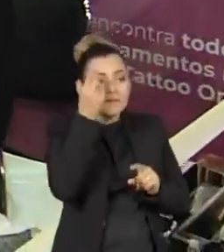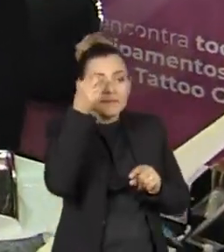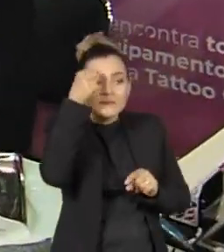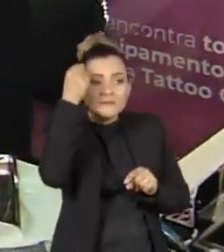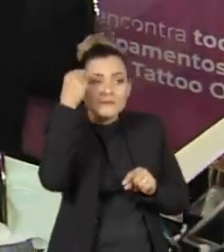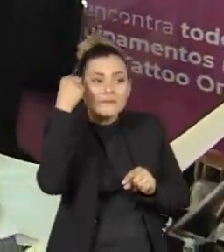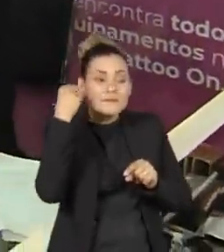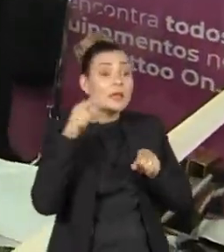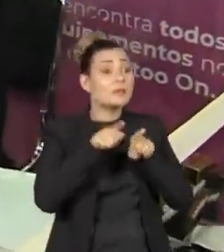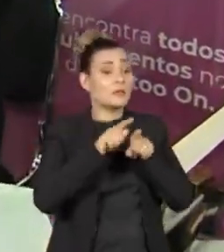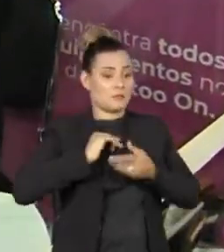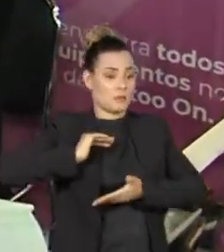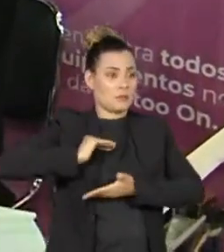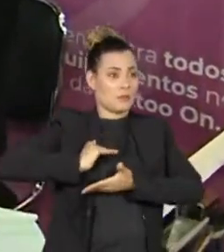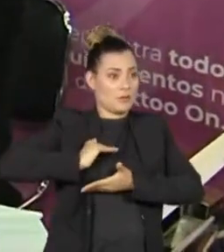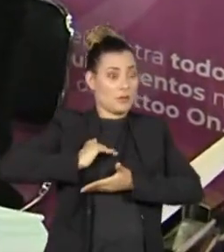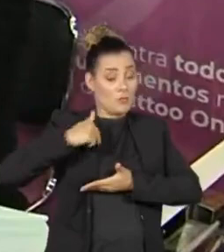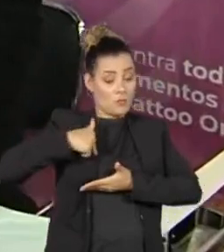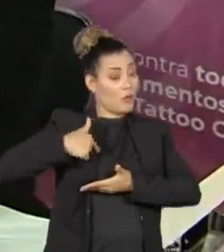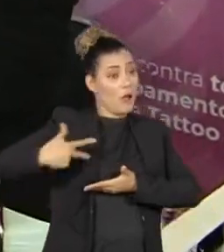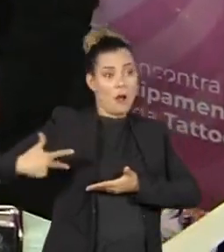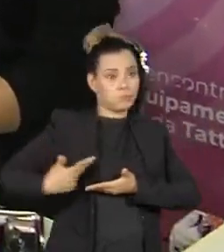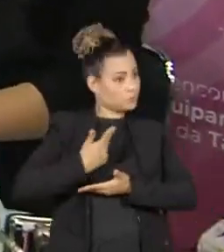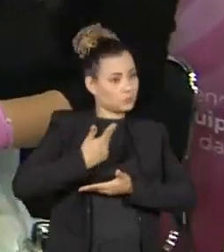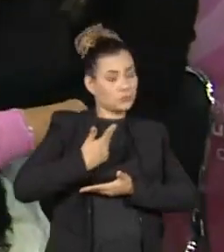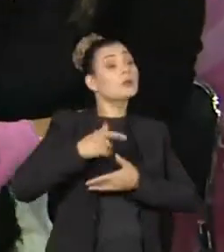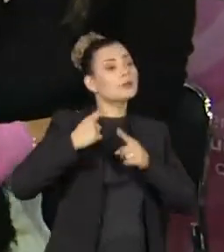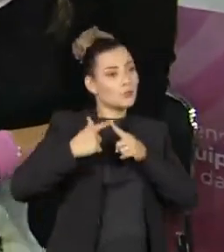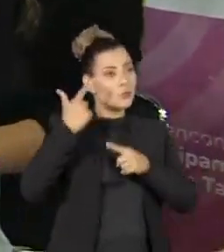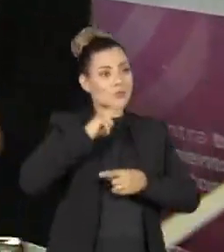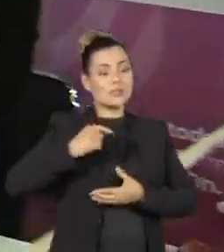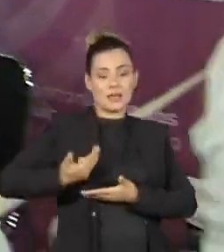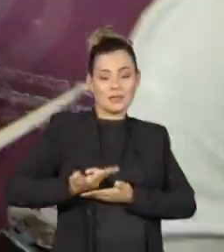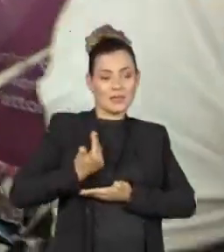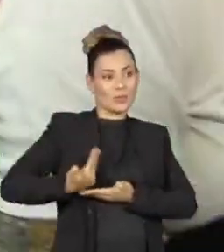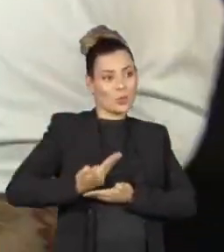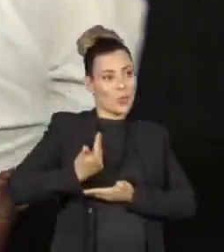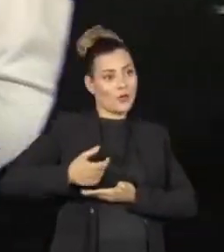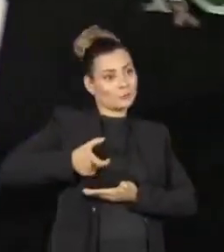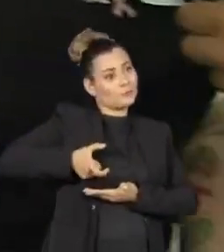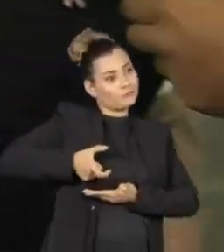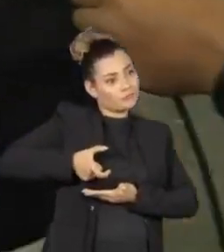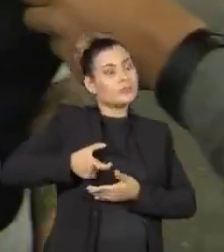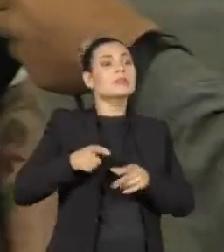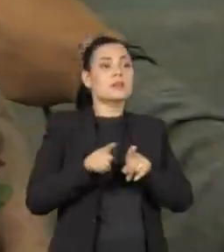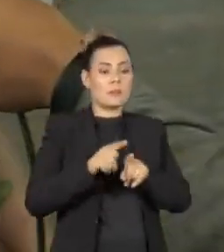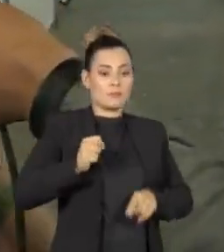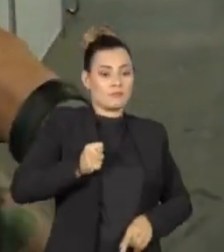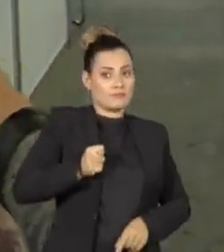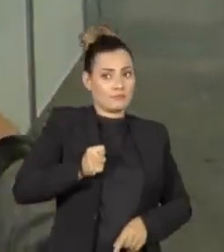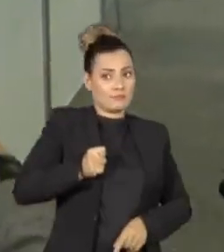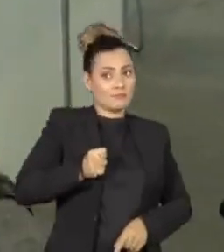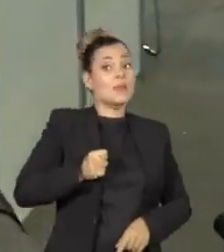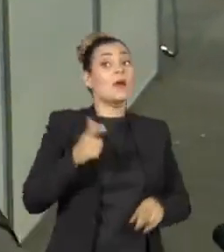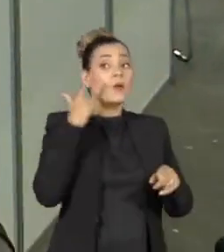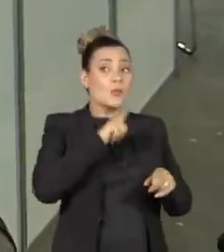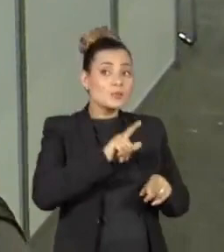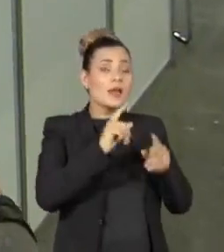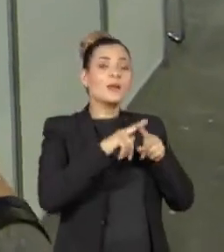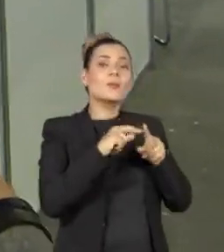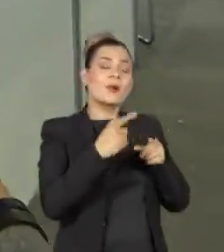a mastectomia. E nesse evento, a gente vai atender em torno de 200 pacientes, né,